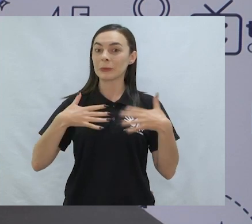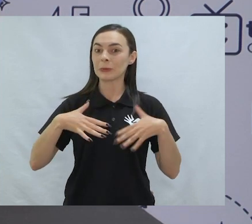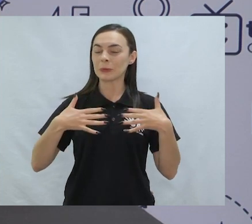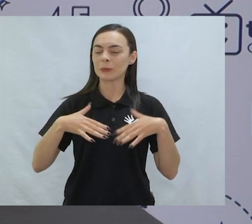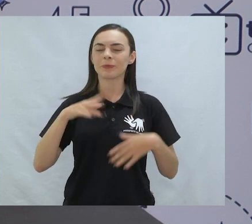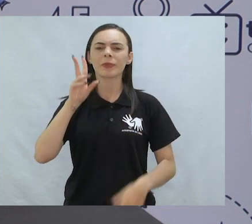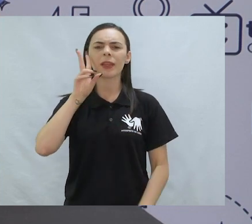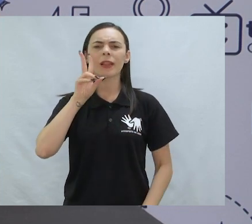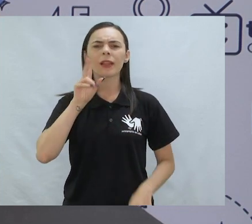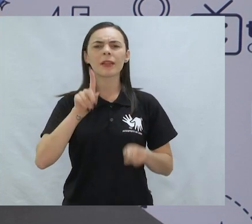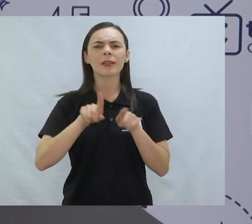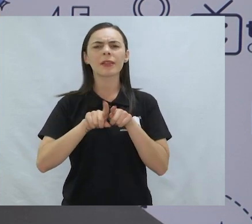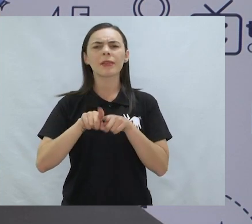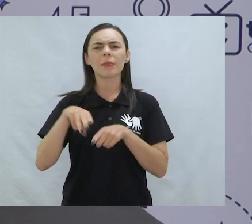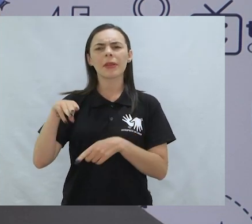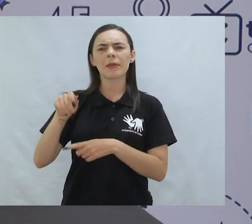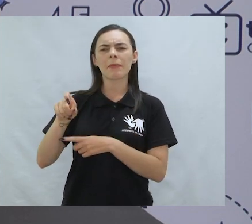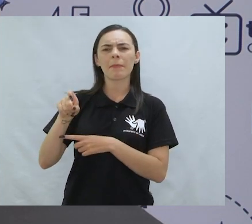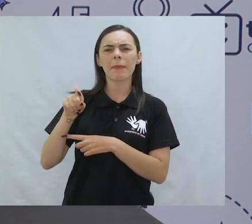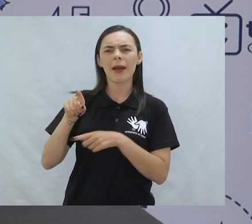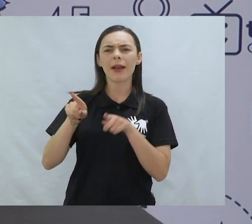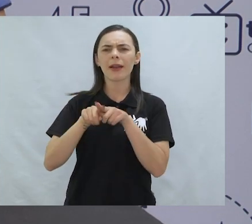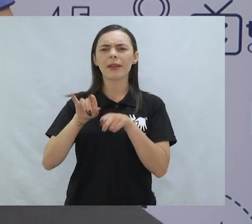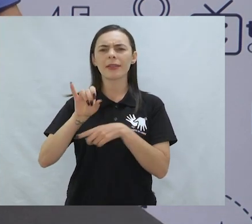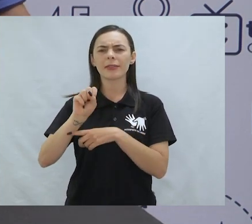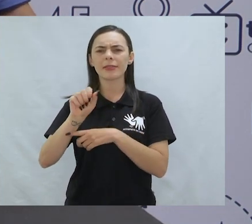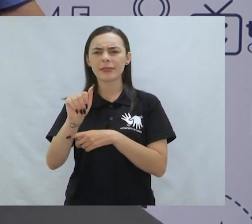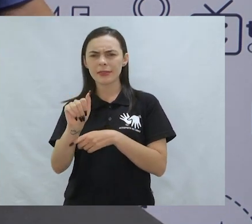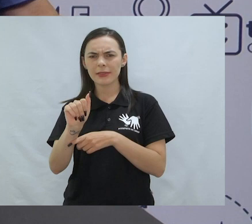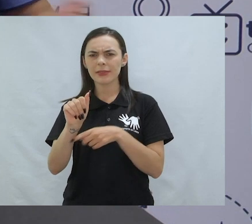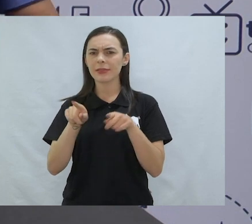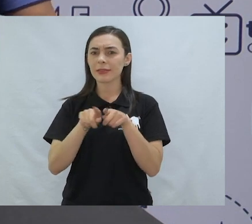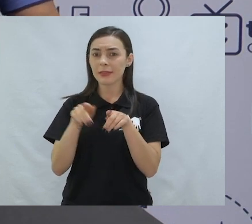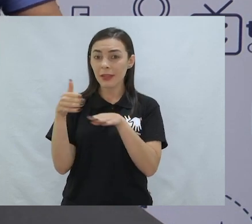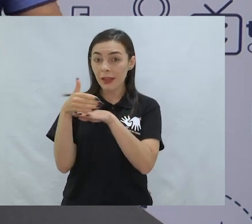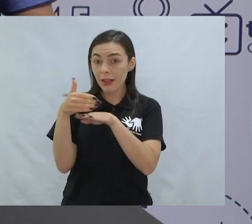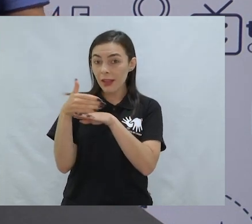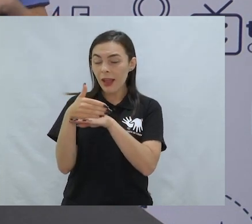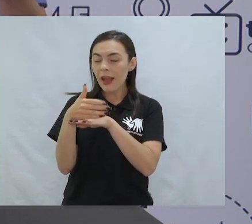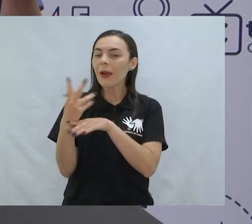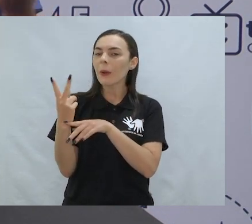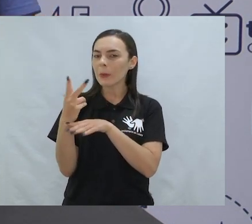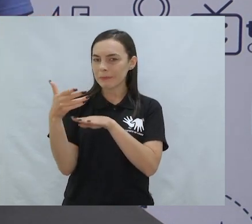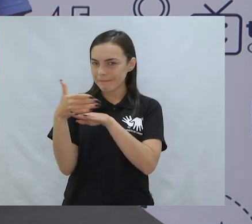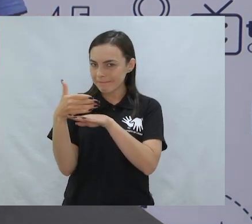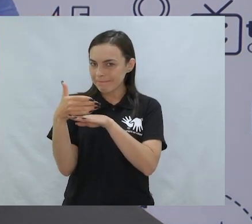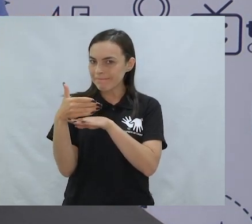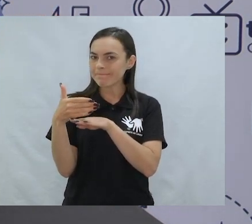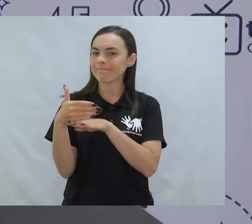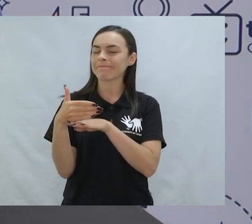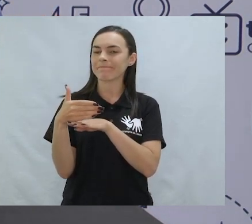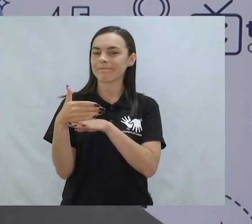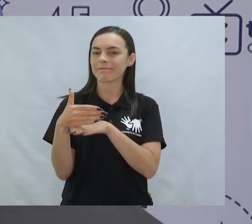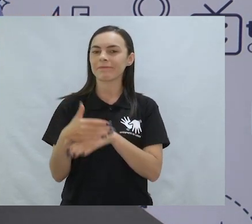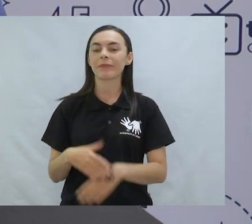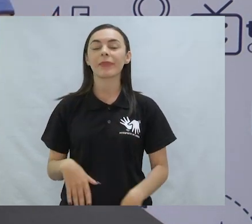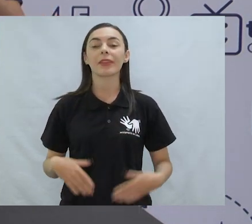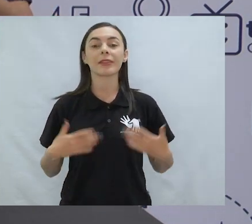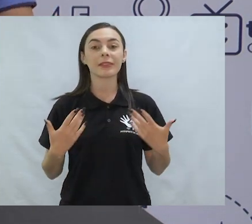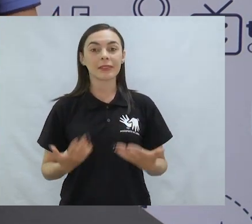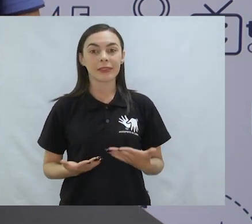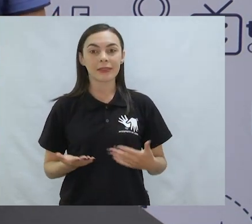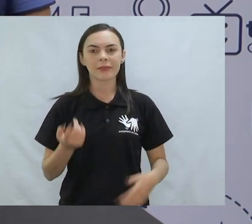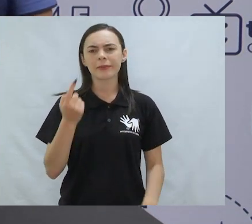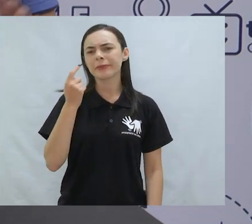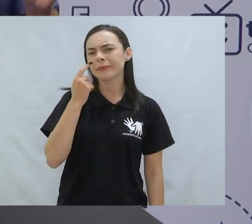que bacana! E lembram que tinha o Max e tinha a Isa aqui junto conosco? Então eles também vão participar.